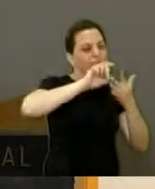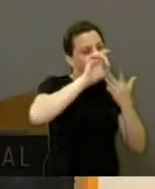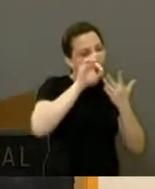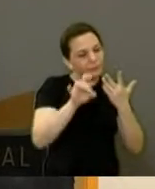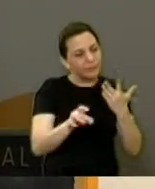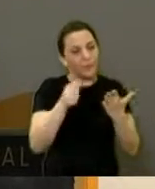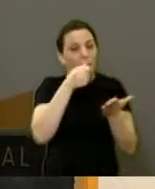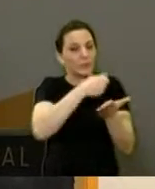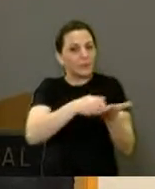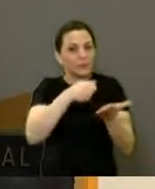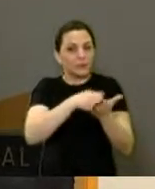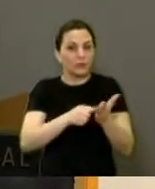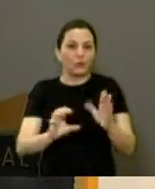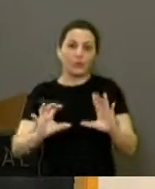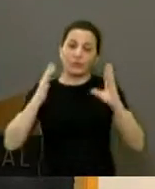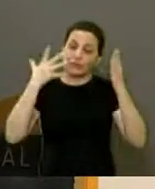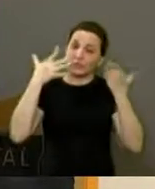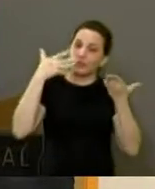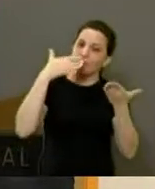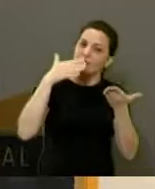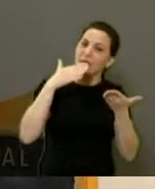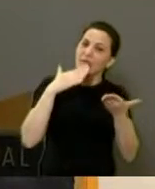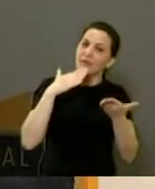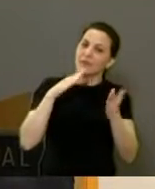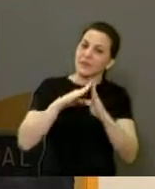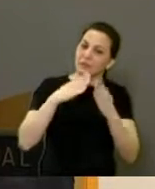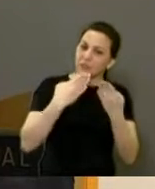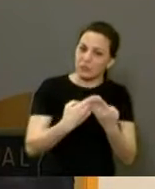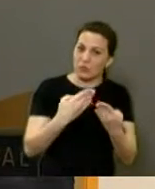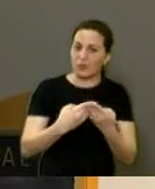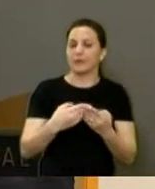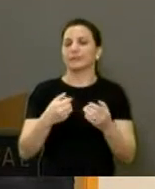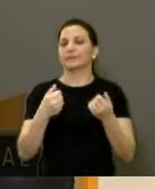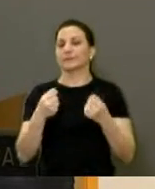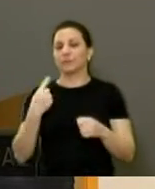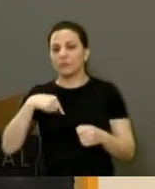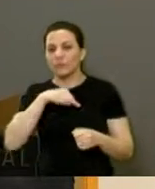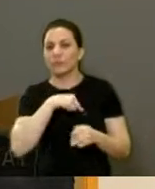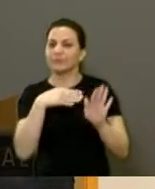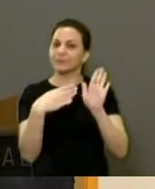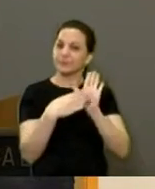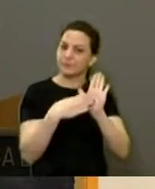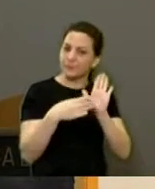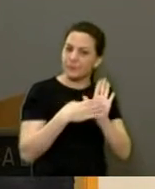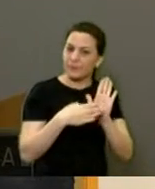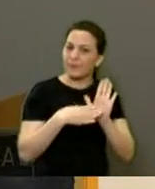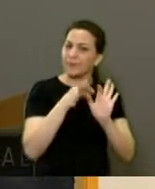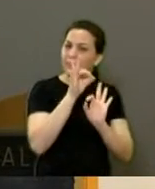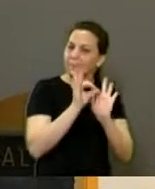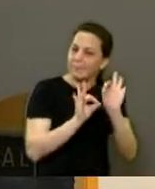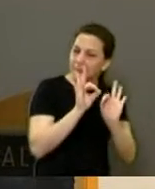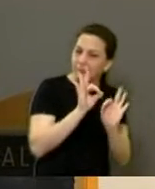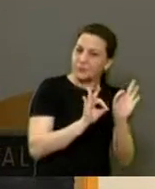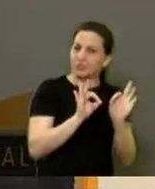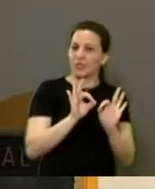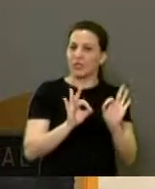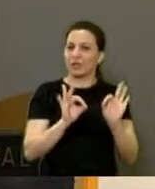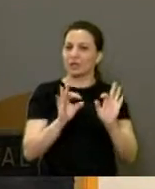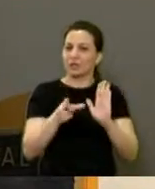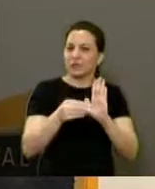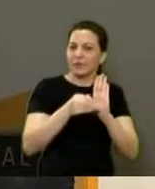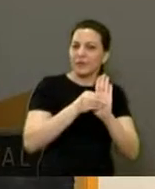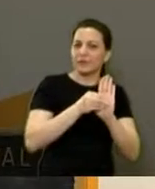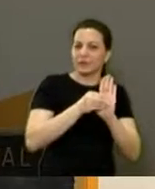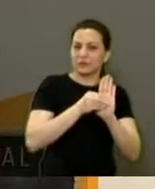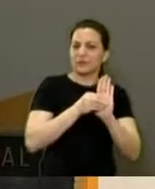obrigatórios. Então, a gente está fazendo também uma indicação, estou fazendo um projeto para tornar dentro da rede